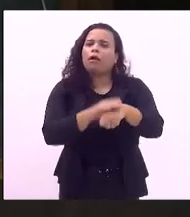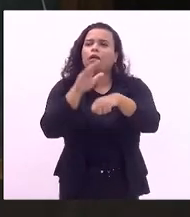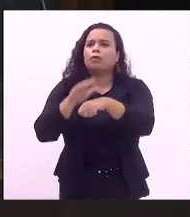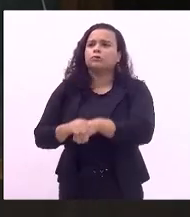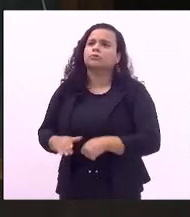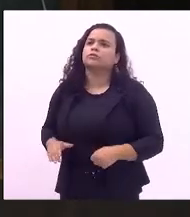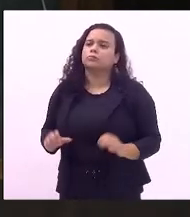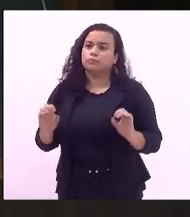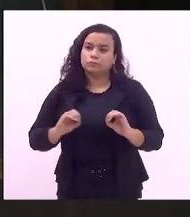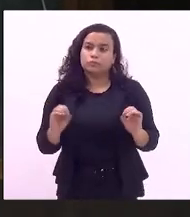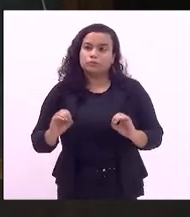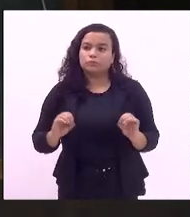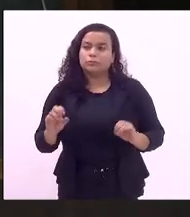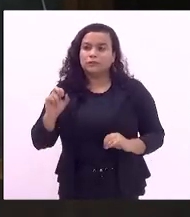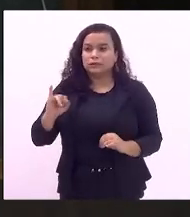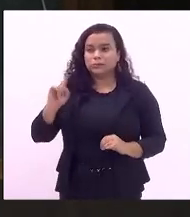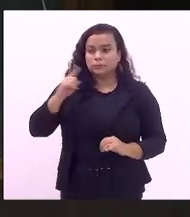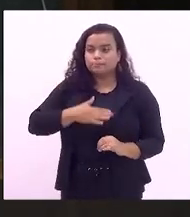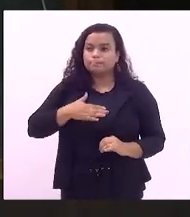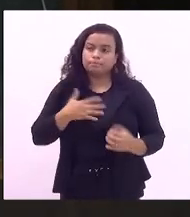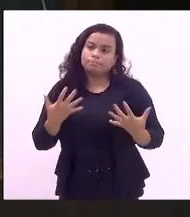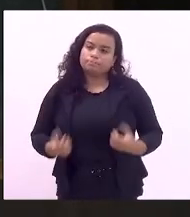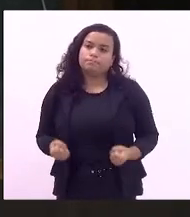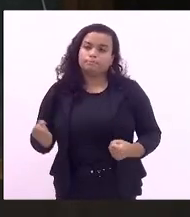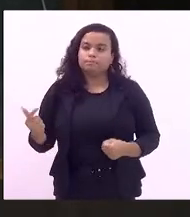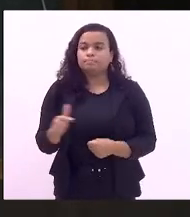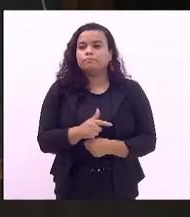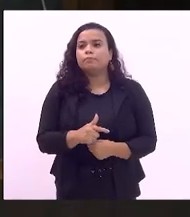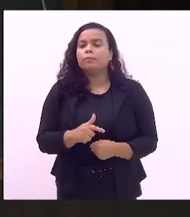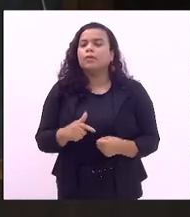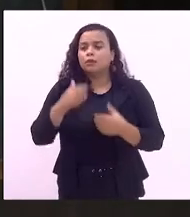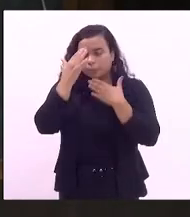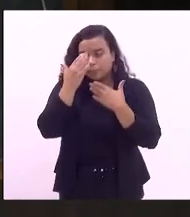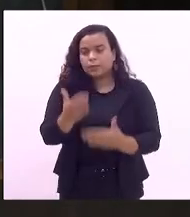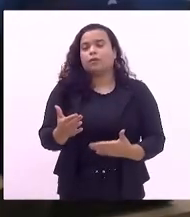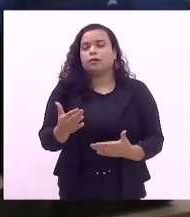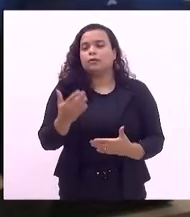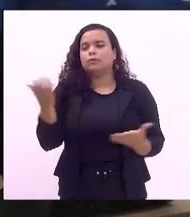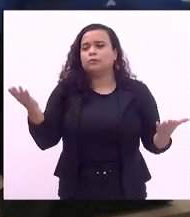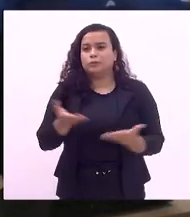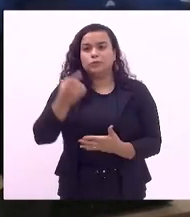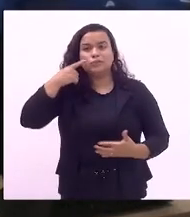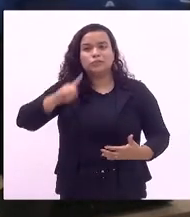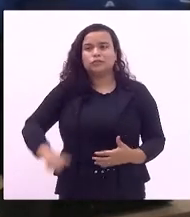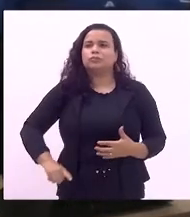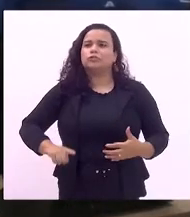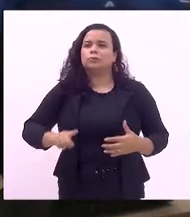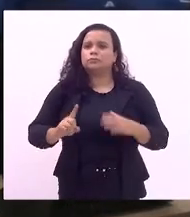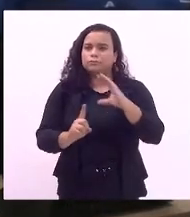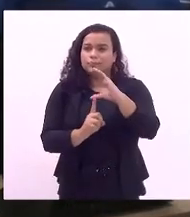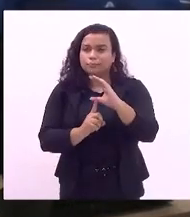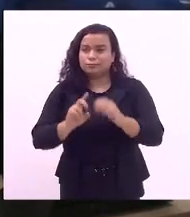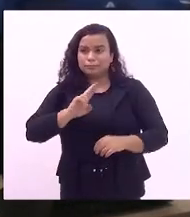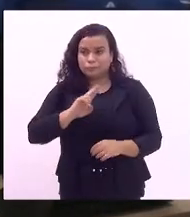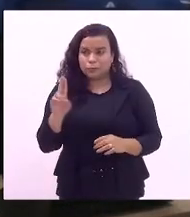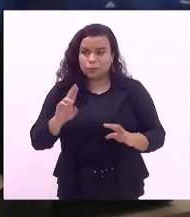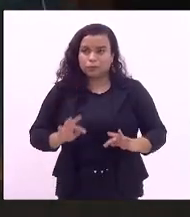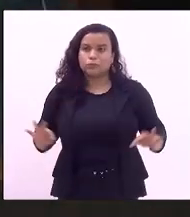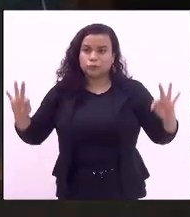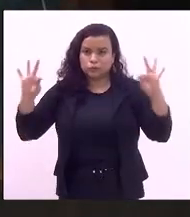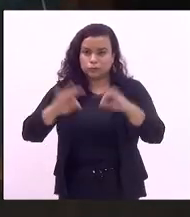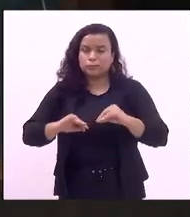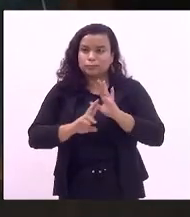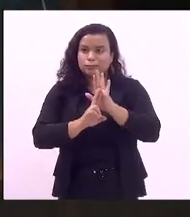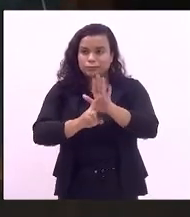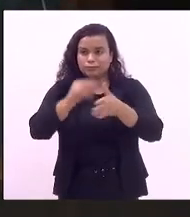do teu agrado pai obrigado obrigado por esse dia dia dos capelães e nome de todos